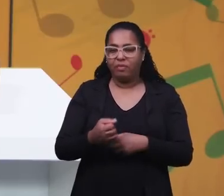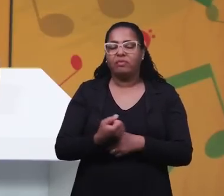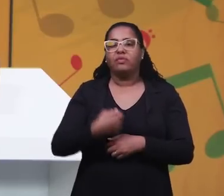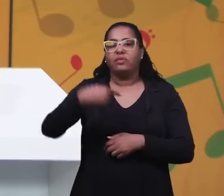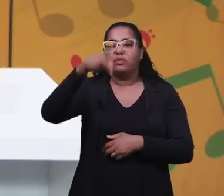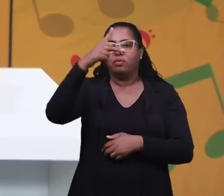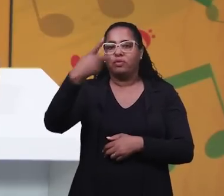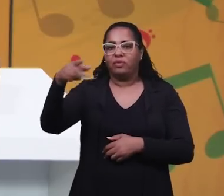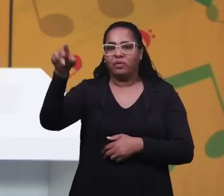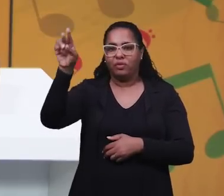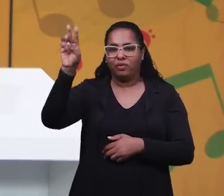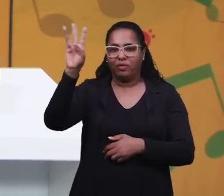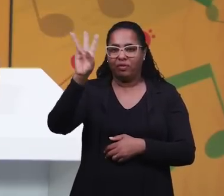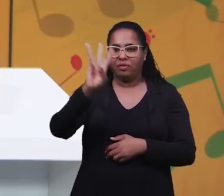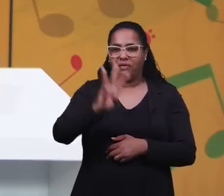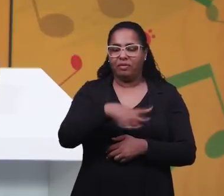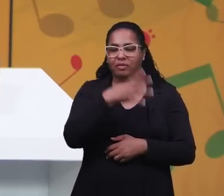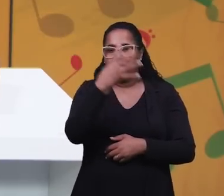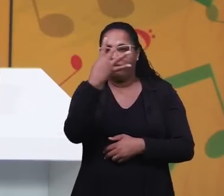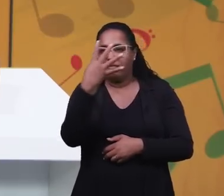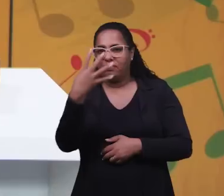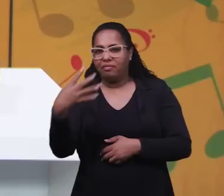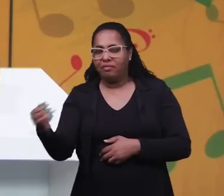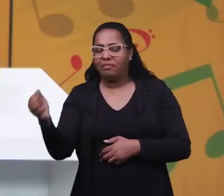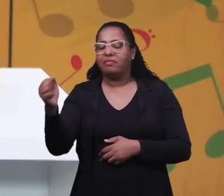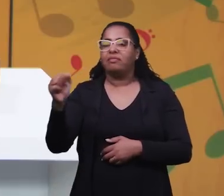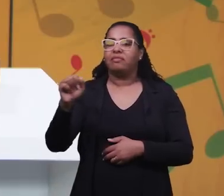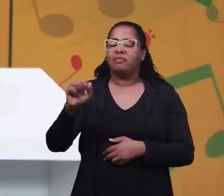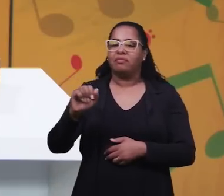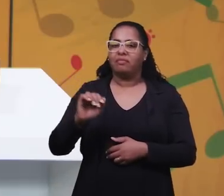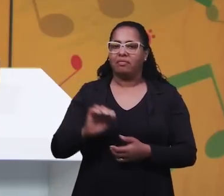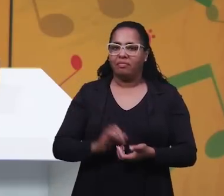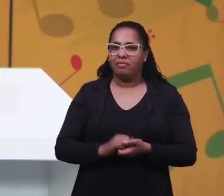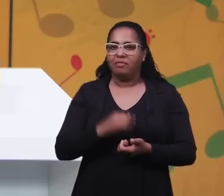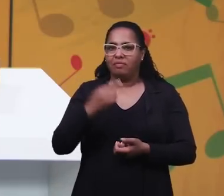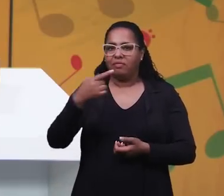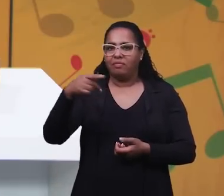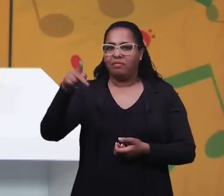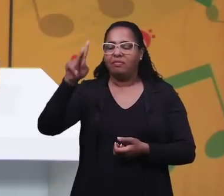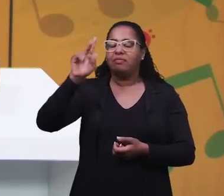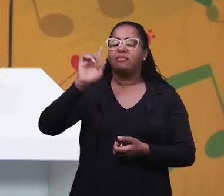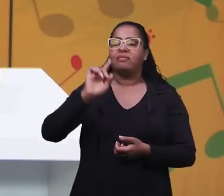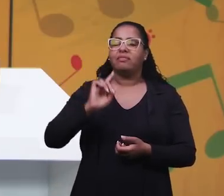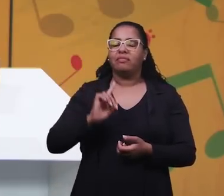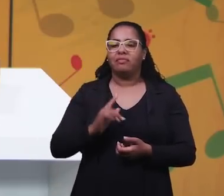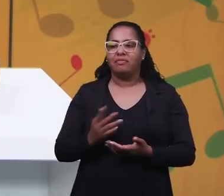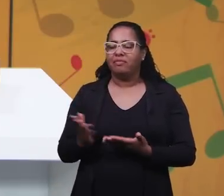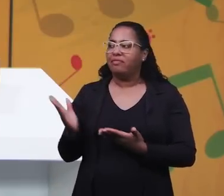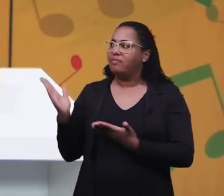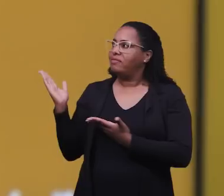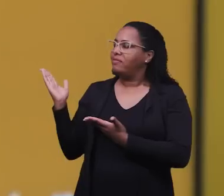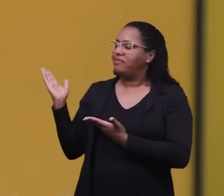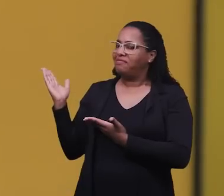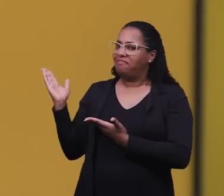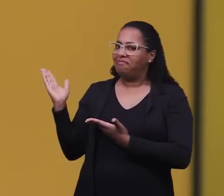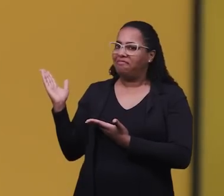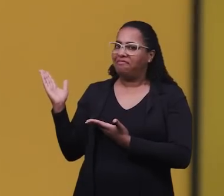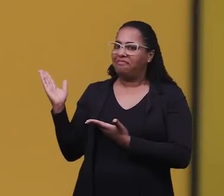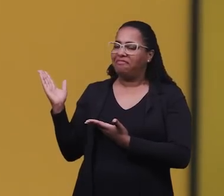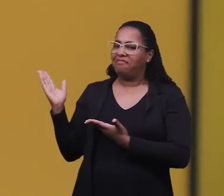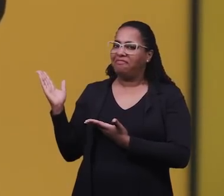Vamos lá? 1, 2, 3, 4, 1 e...